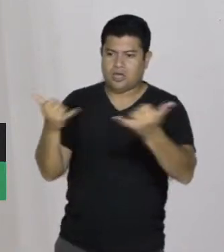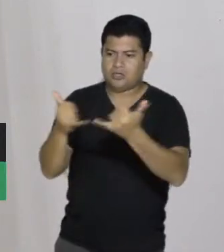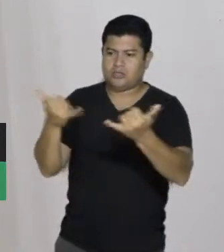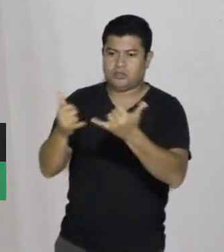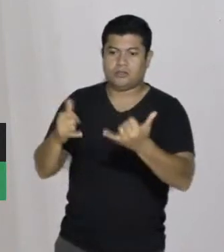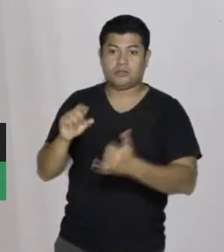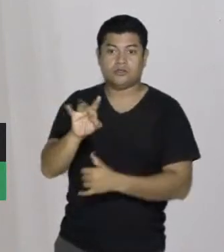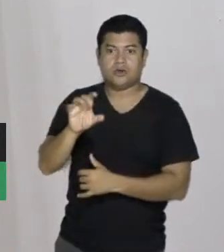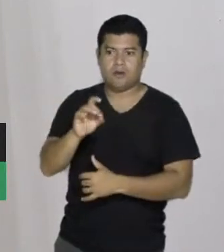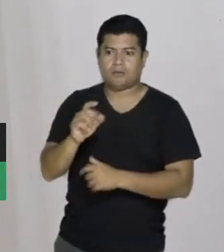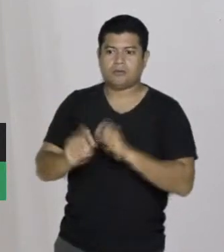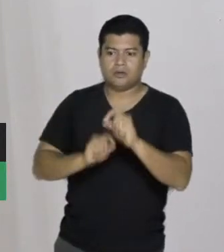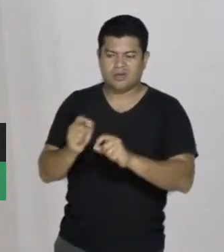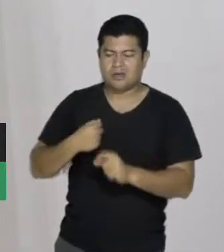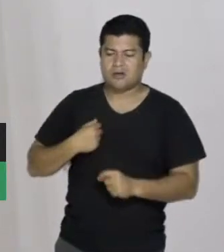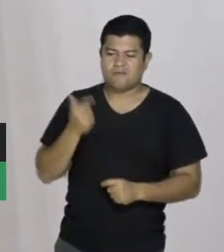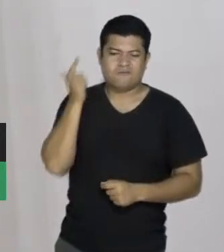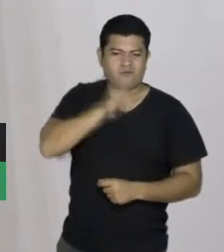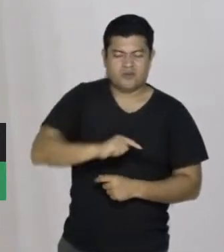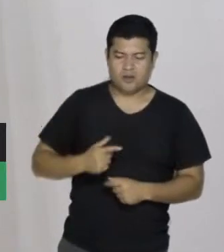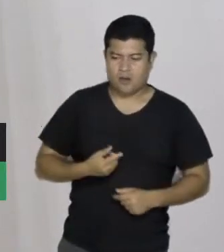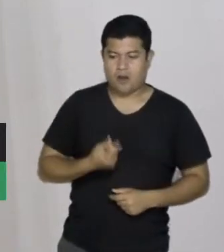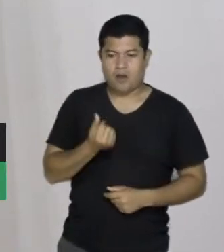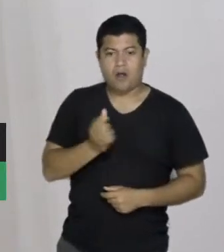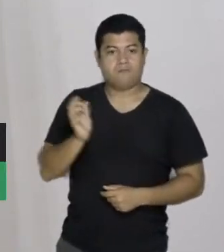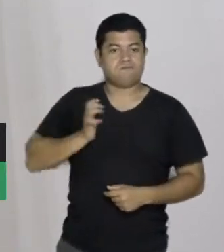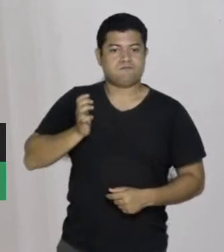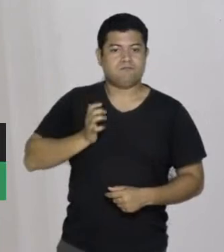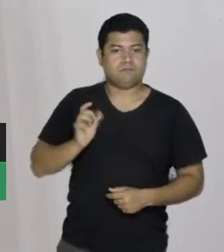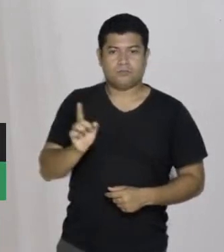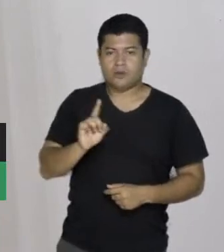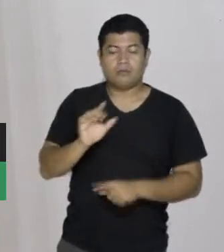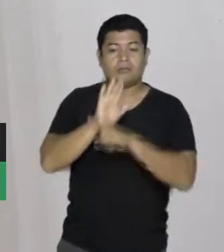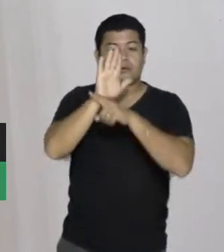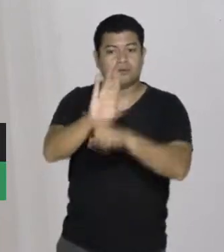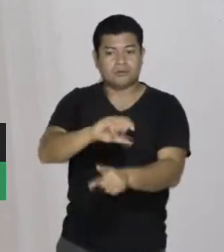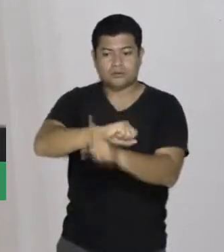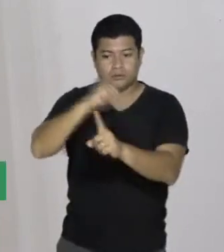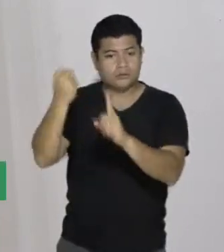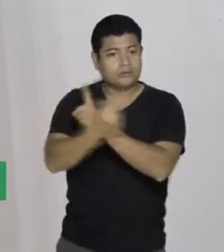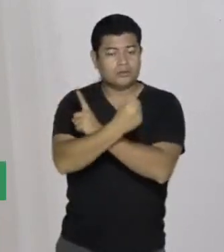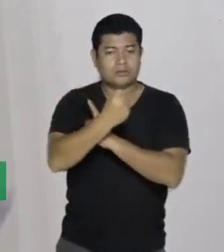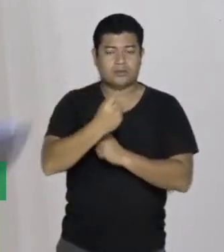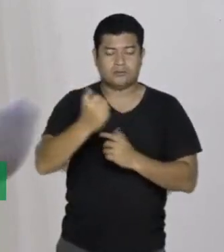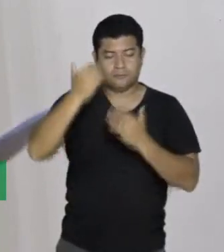para promover o bem social da nossa humanidade era isso senhor presidente